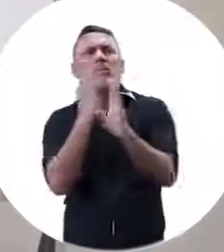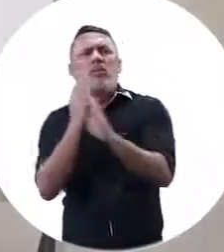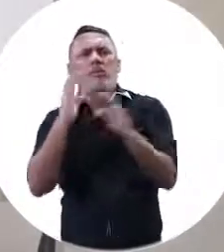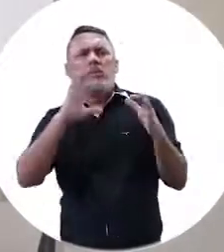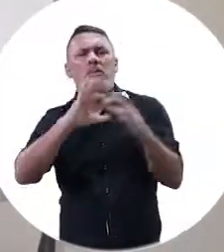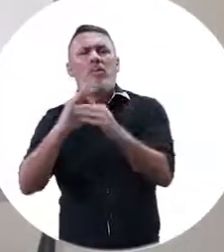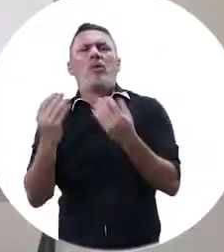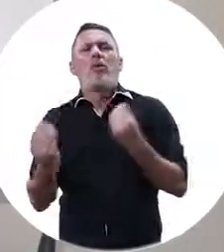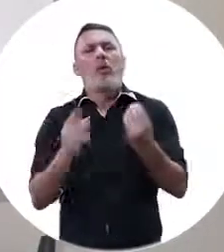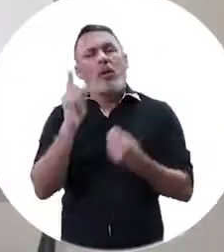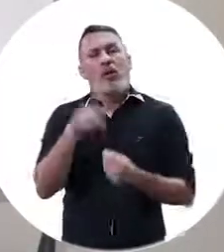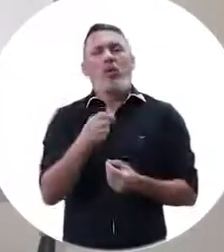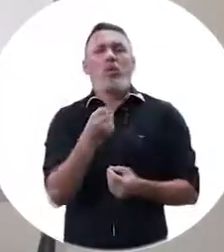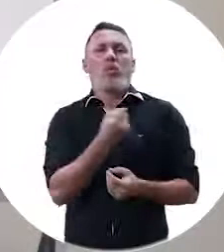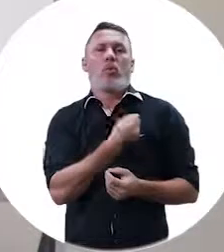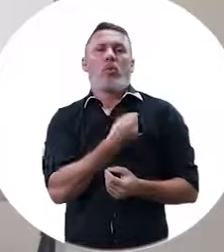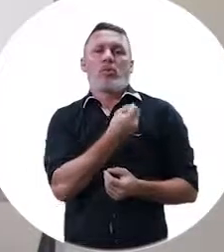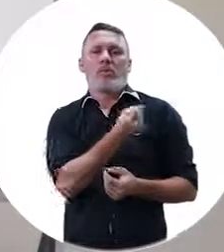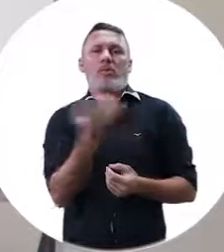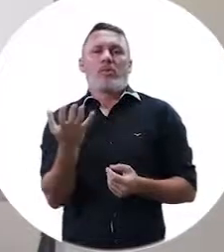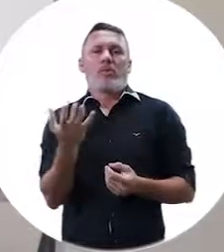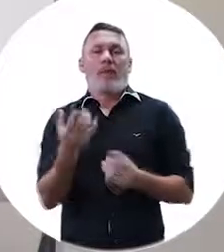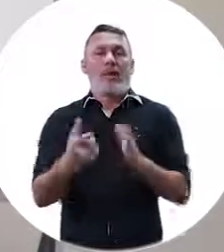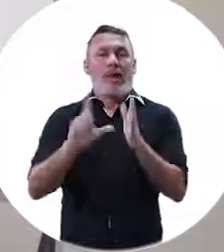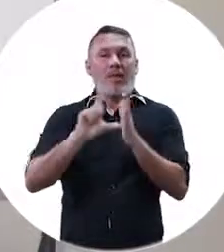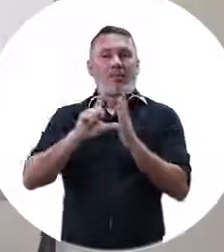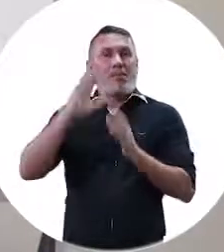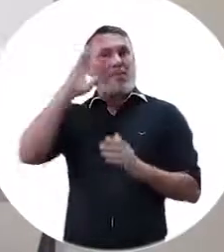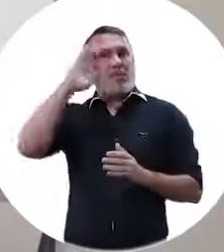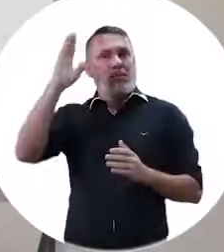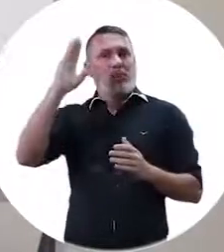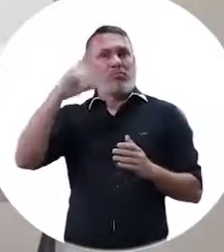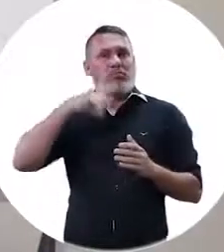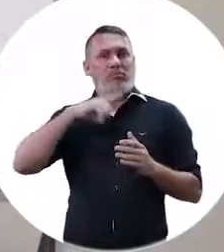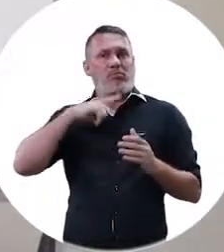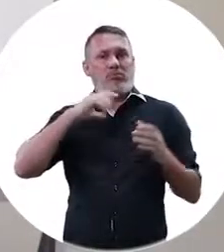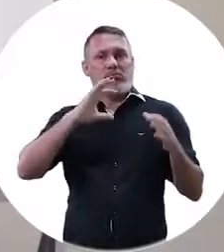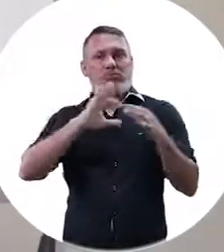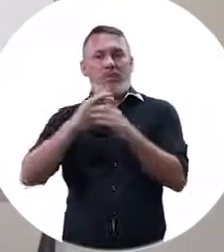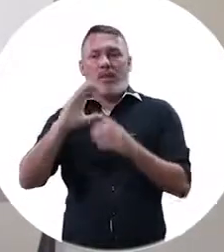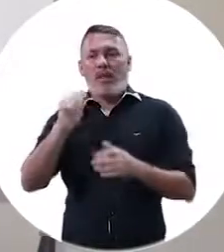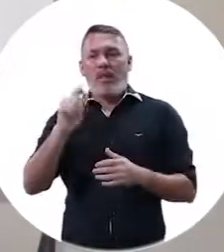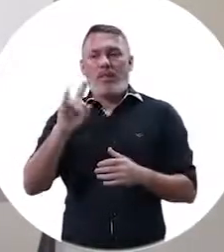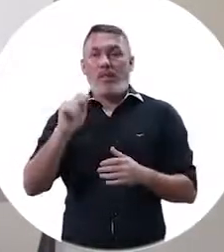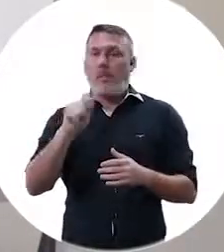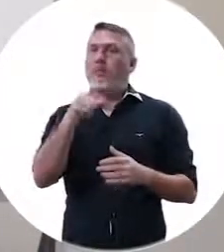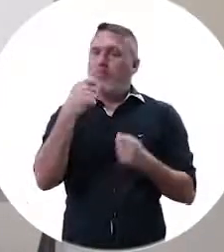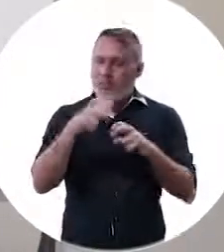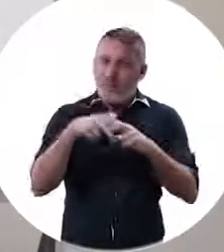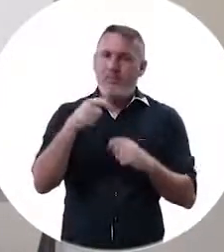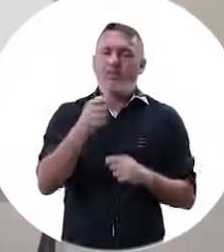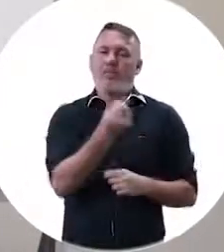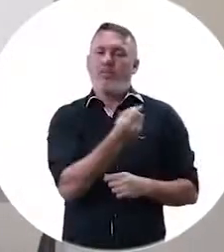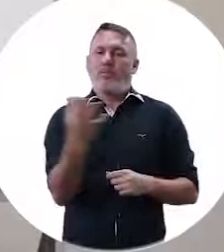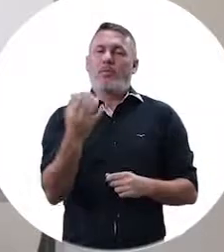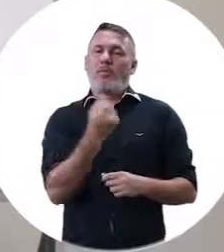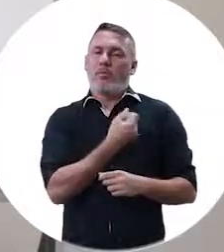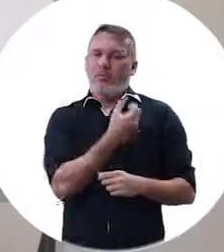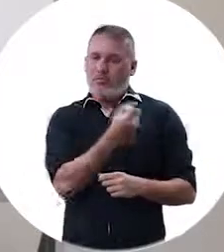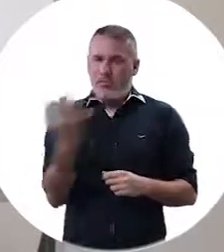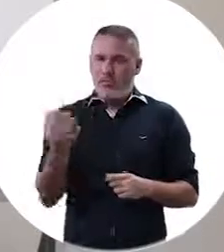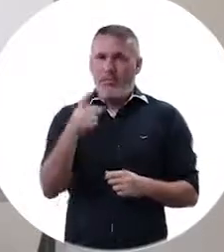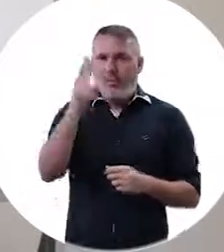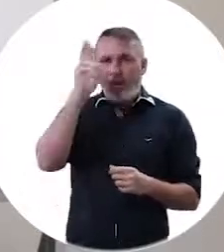que eu identifico a posição? Usando o número que você enumerou a cadeia principal. Por isso que você precisa enumerar essa